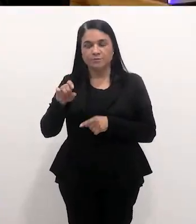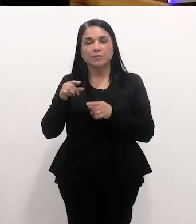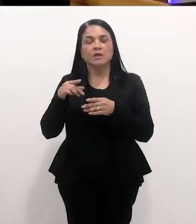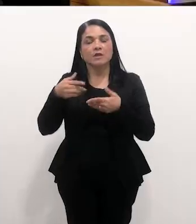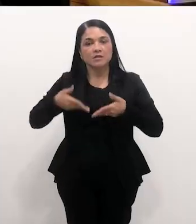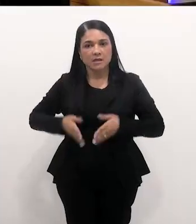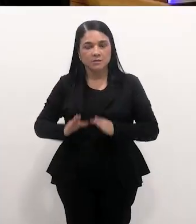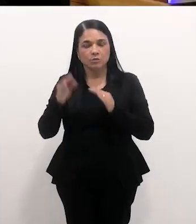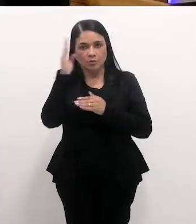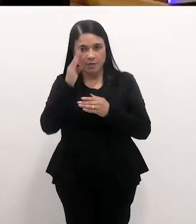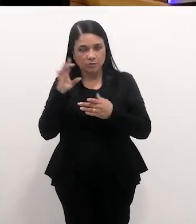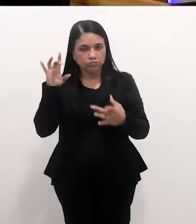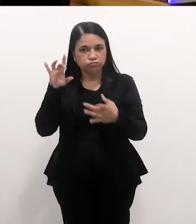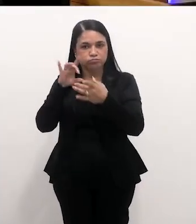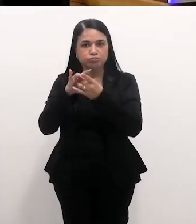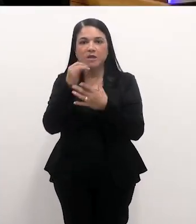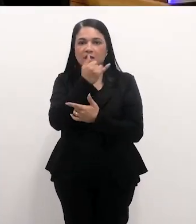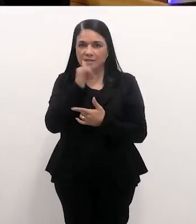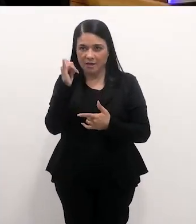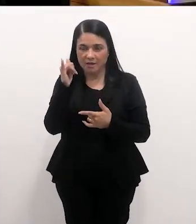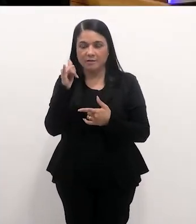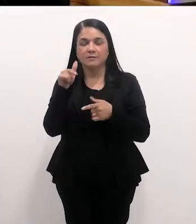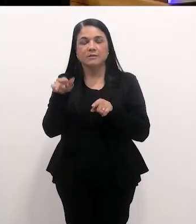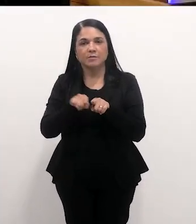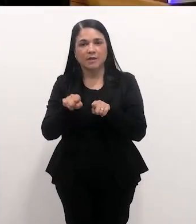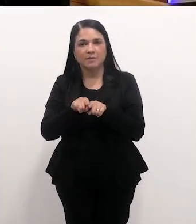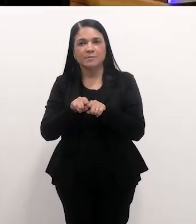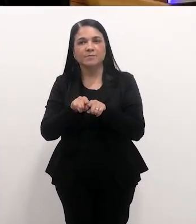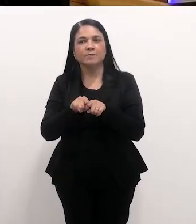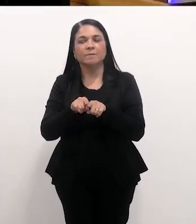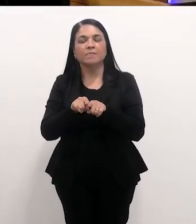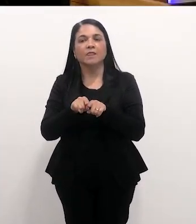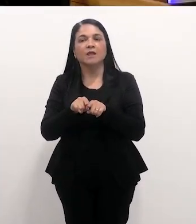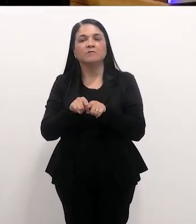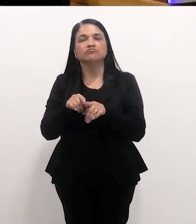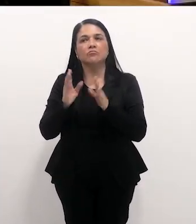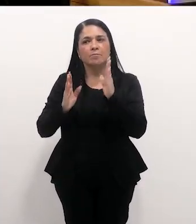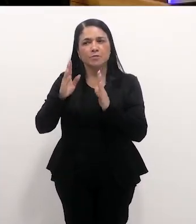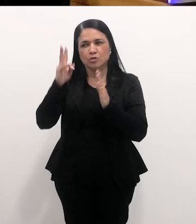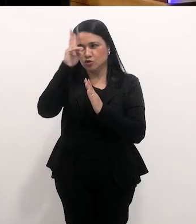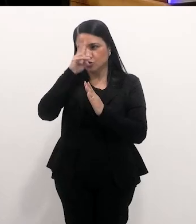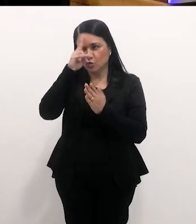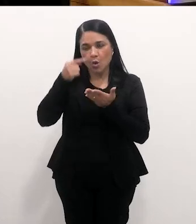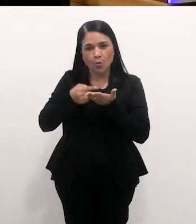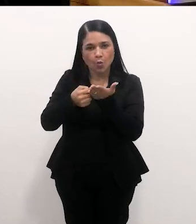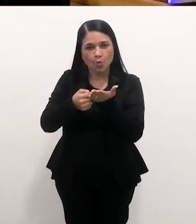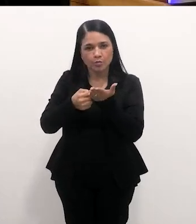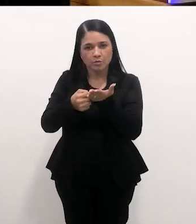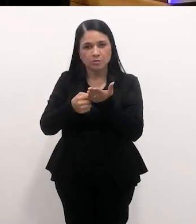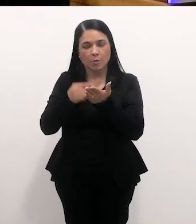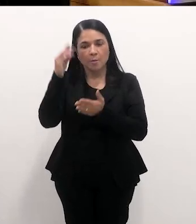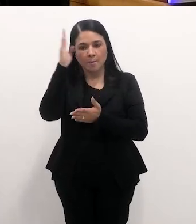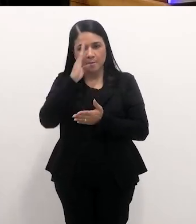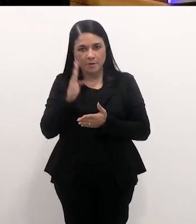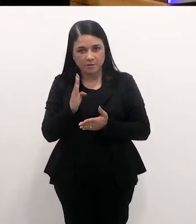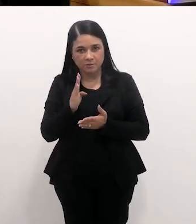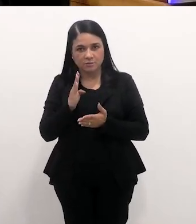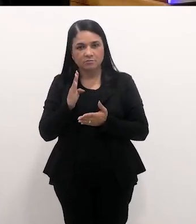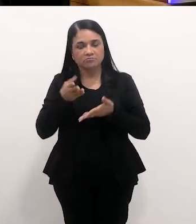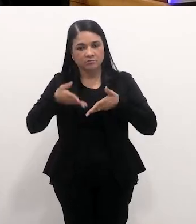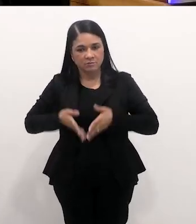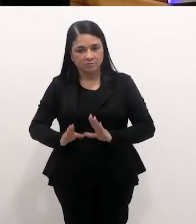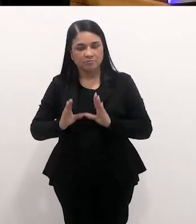com laços de sanguinidade contra o país. Então o Brasil adota isso, e a Itália também o adota. Então, até um período histórico, nós tínhamos